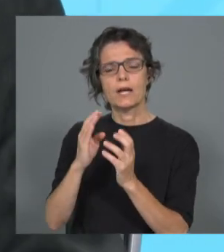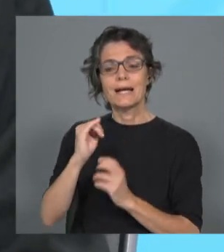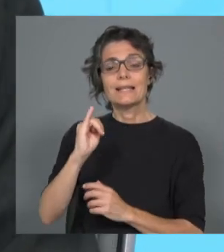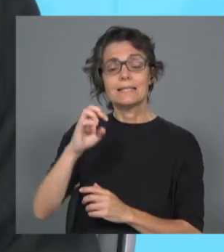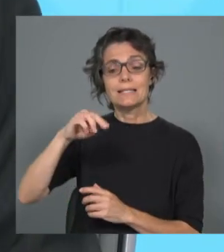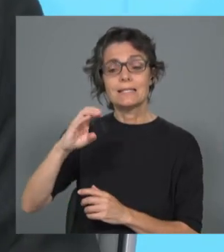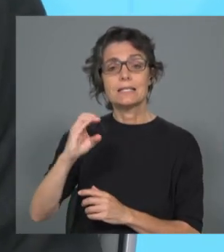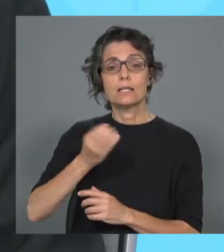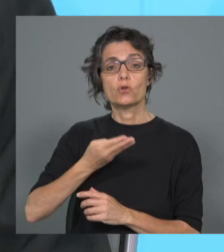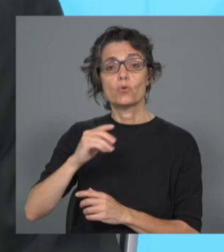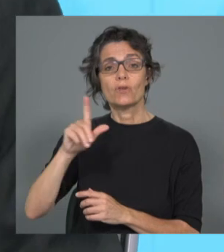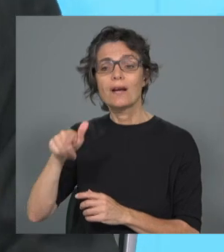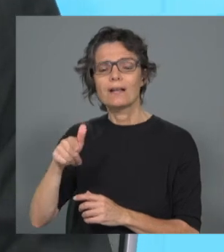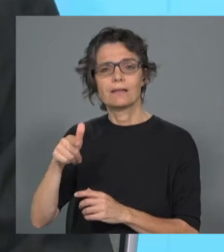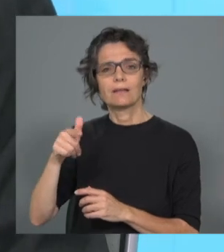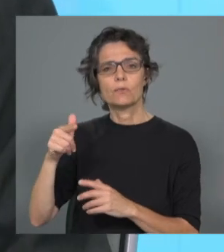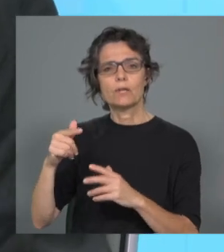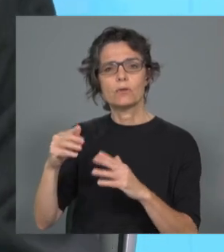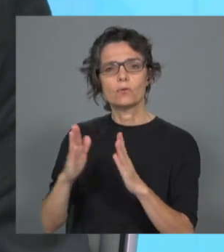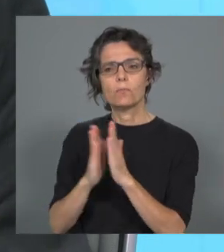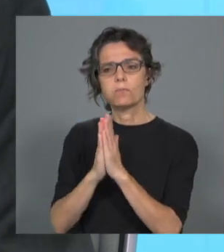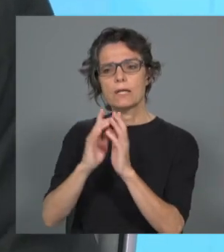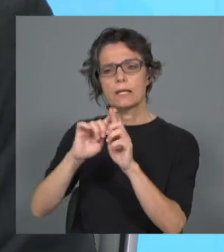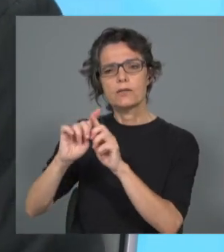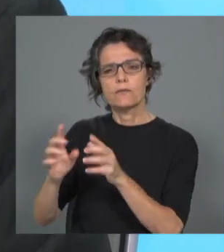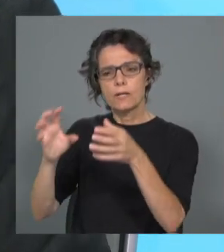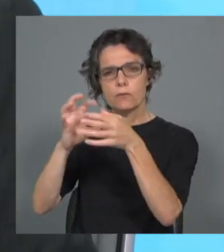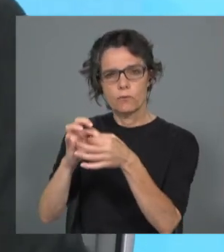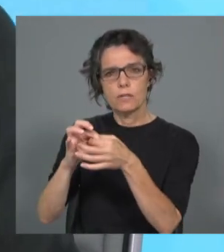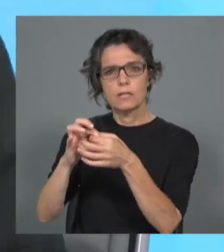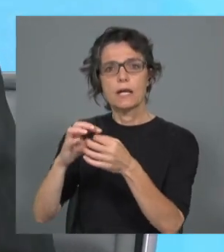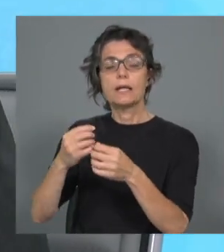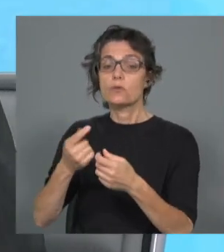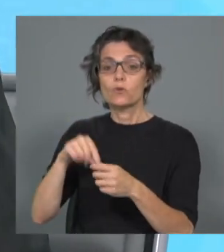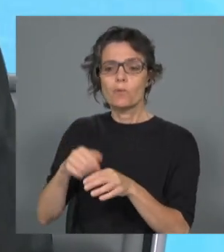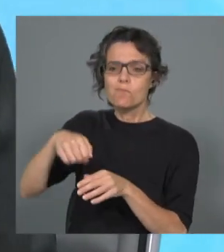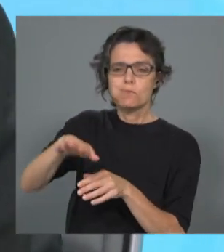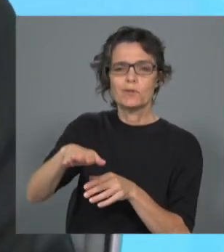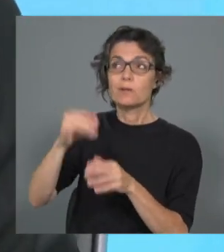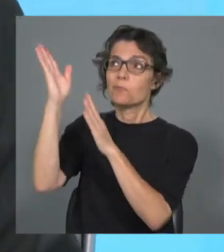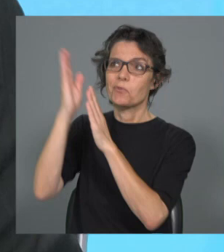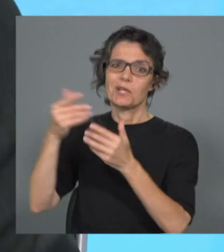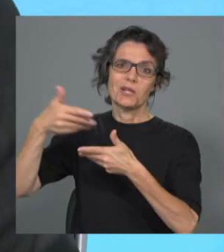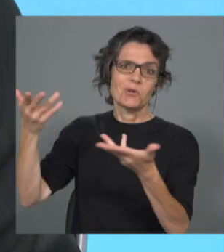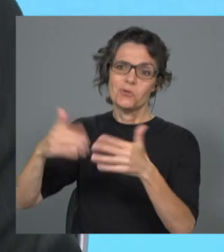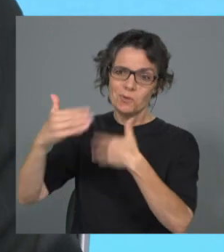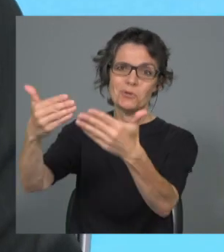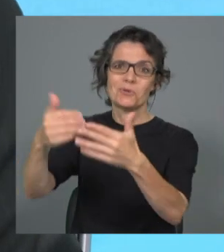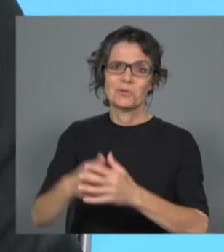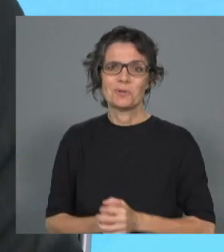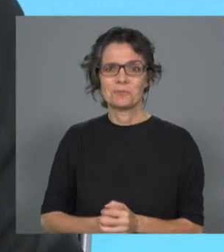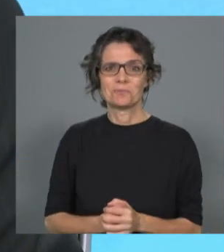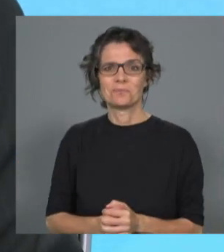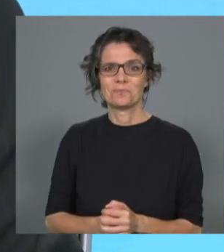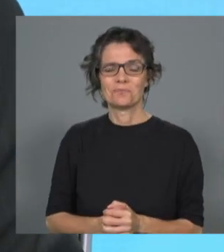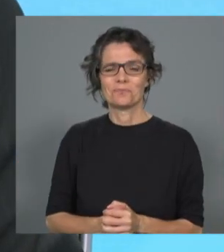é pôr em movimento, pôr em marcha, e depois Deus fará o resto. E este processo é essencial